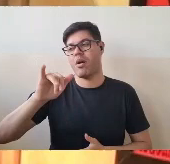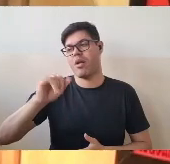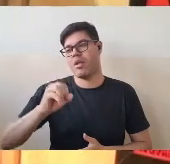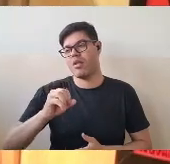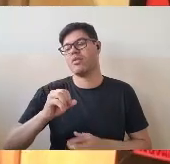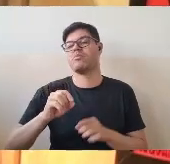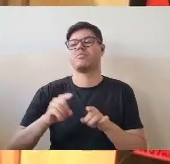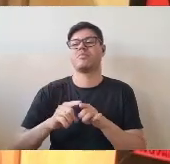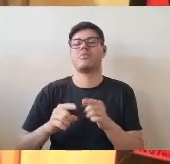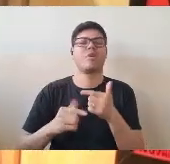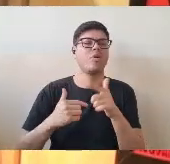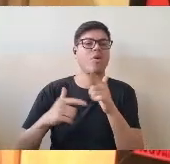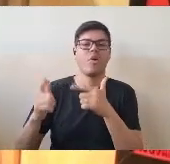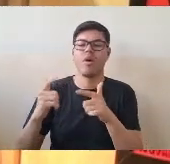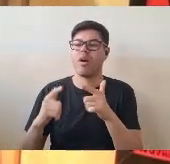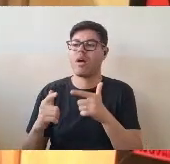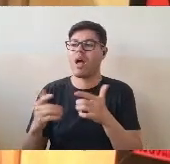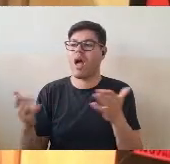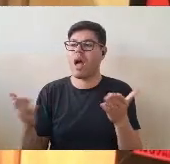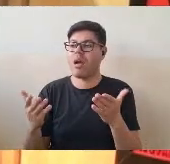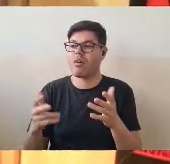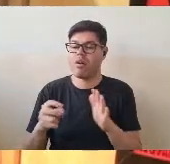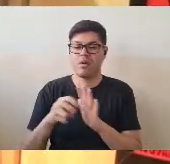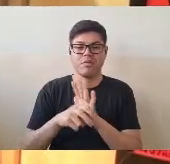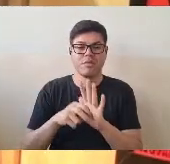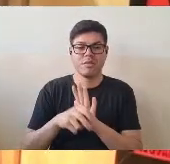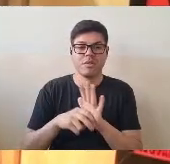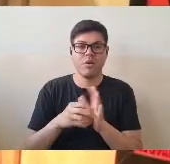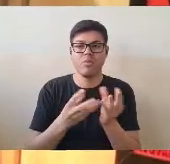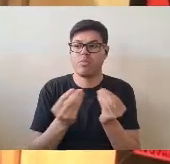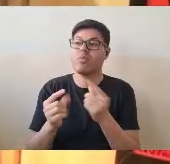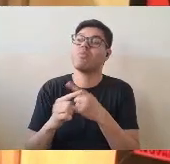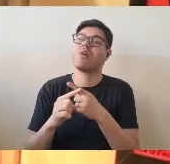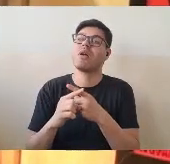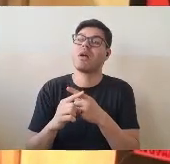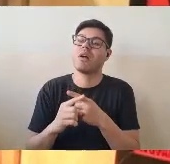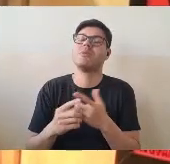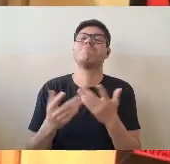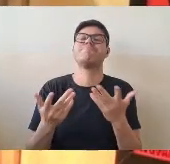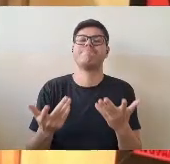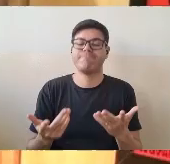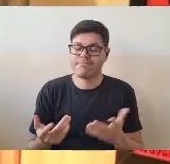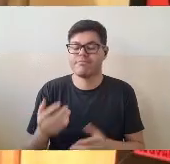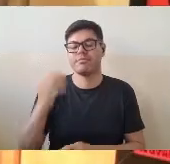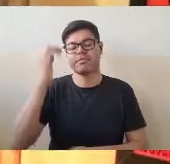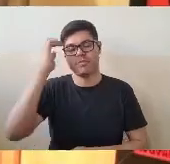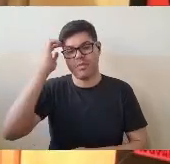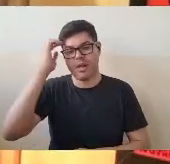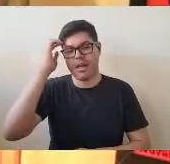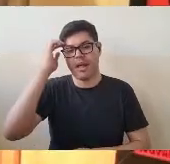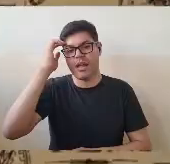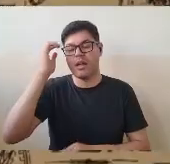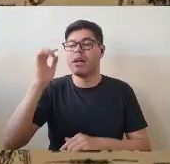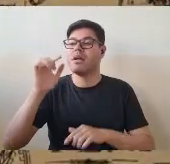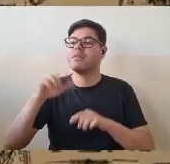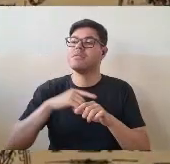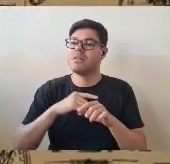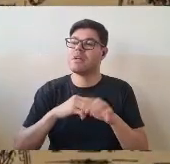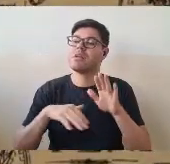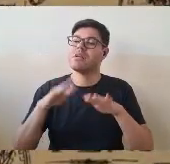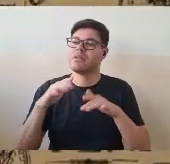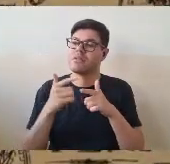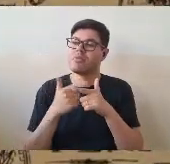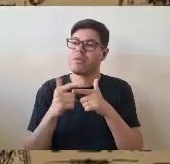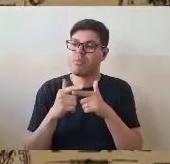Agora a turma não quer tomar mais a vacina. Pois é, mas tem que fazer a vacina, porque tem casos de fora que chegam para a gente, pode contaminar. Se não